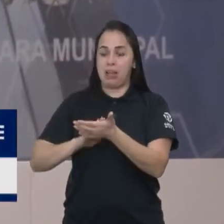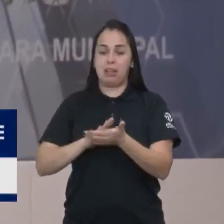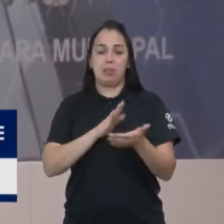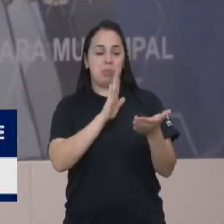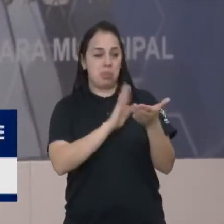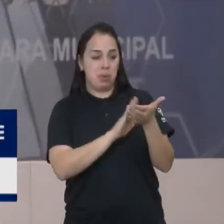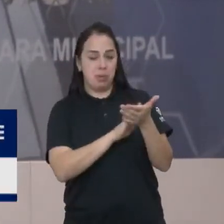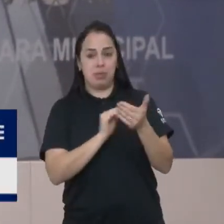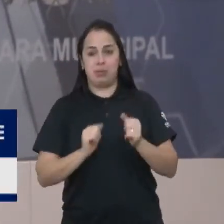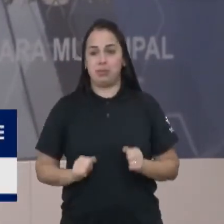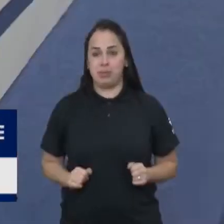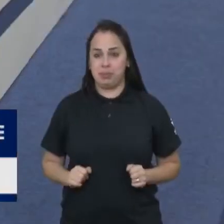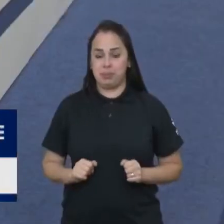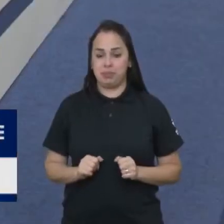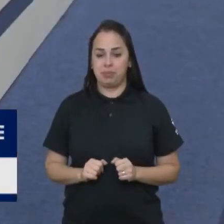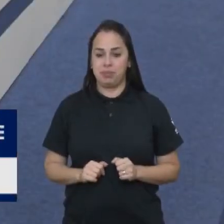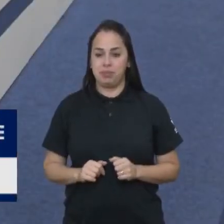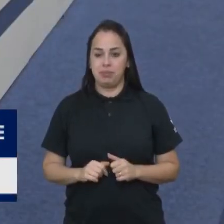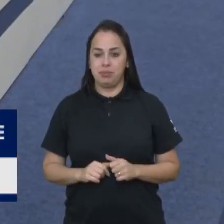Ricardo.